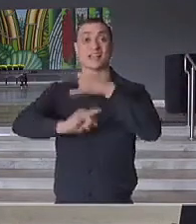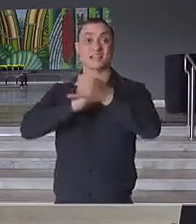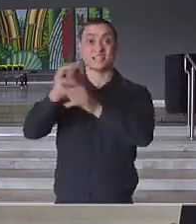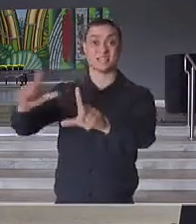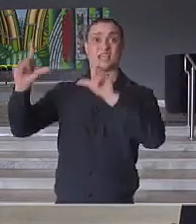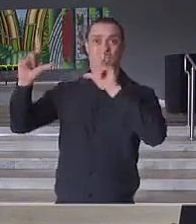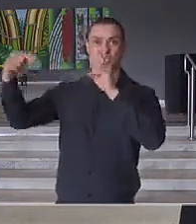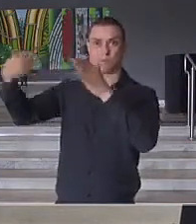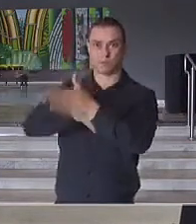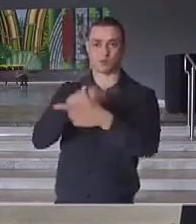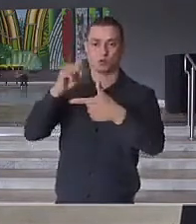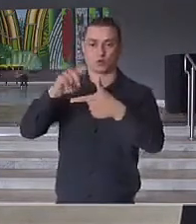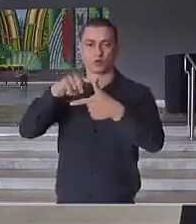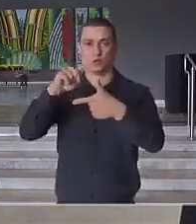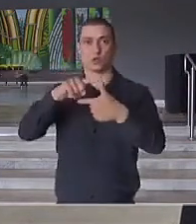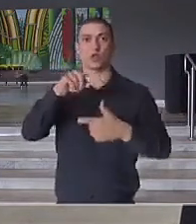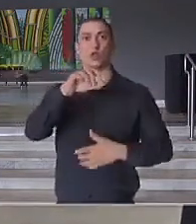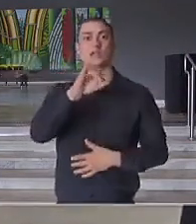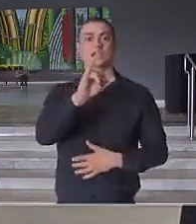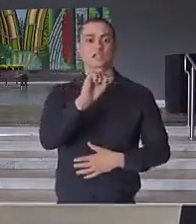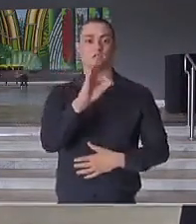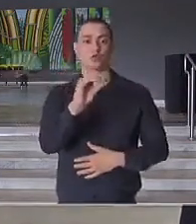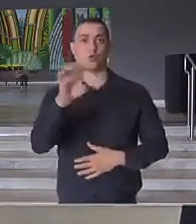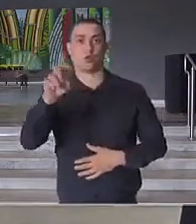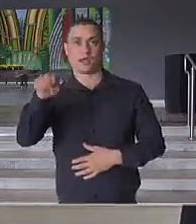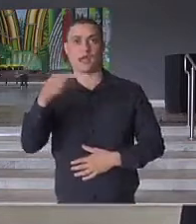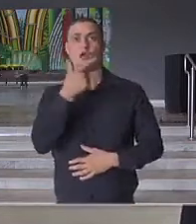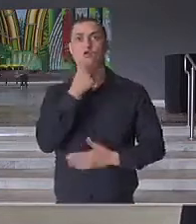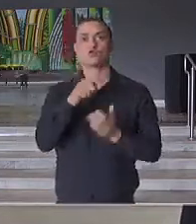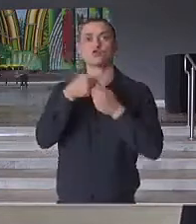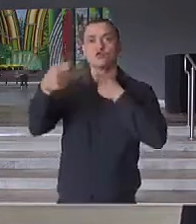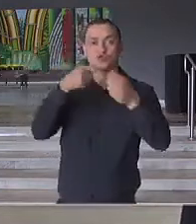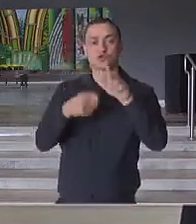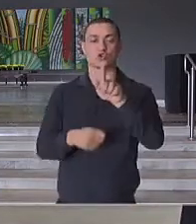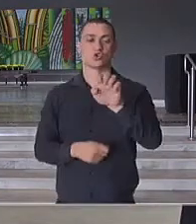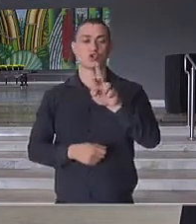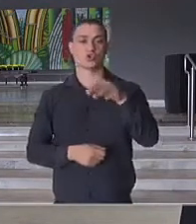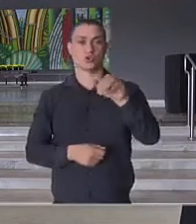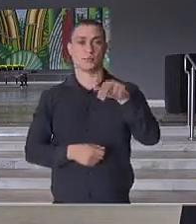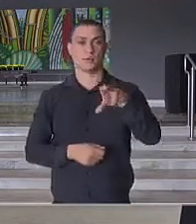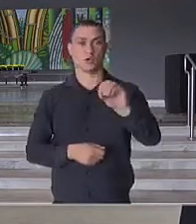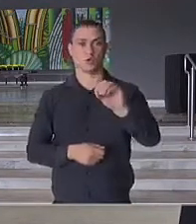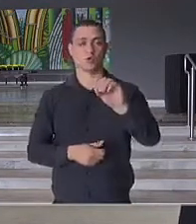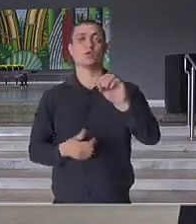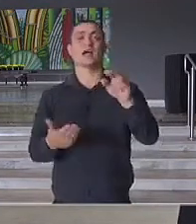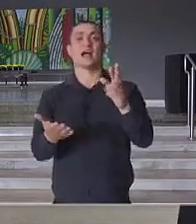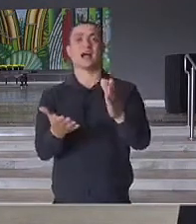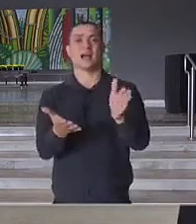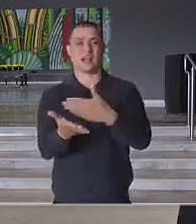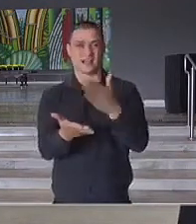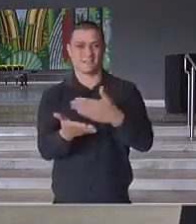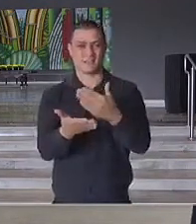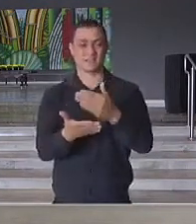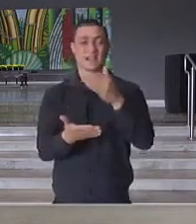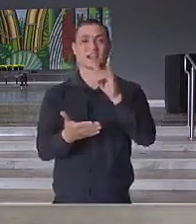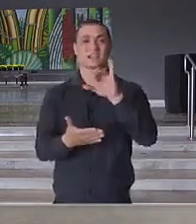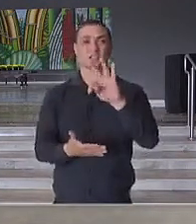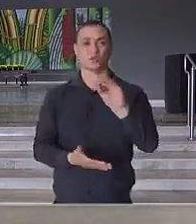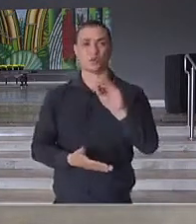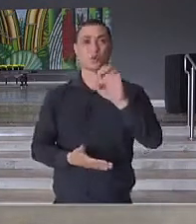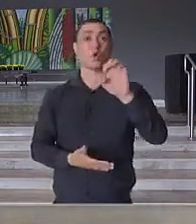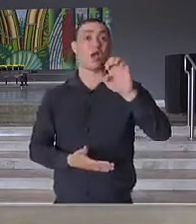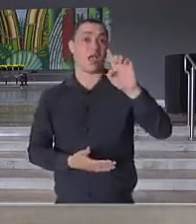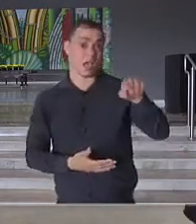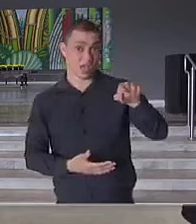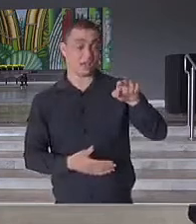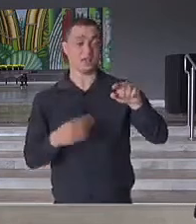online, começando com a Isto É, jornalista Germano Oliveira, editor da revista Isto É. Germano, obrigado por participar da